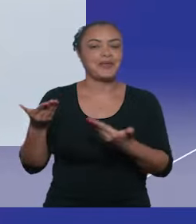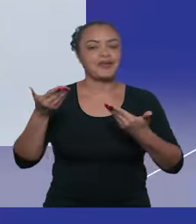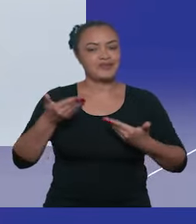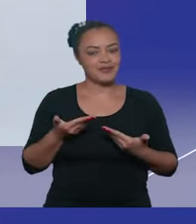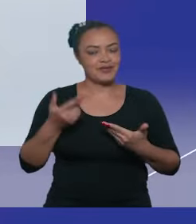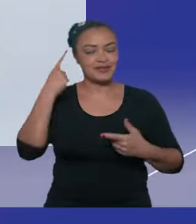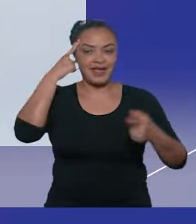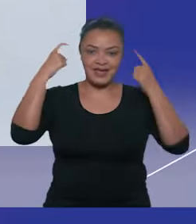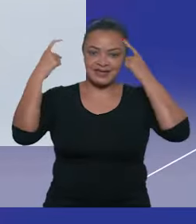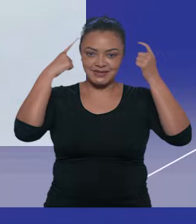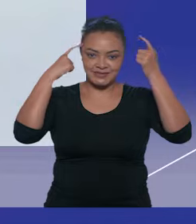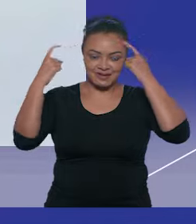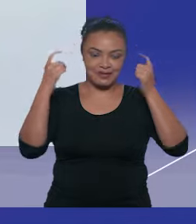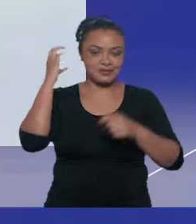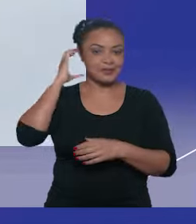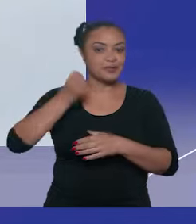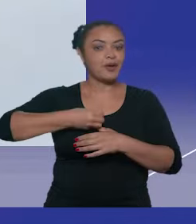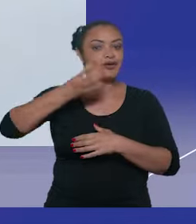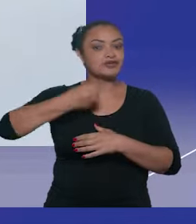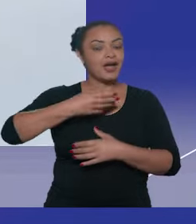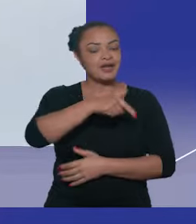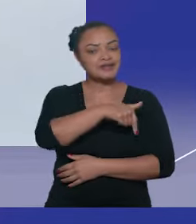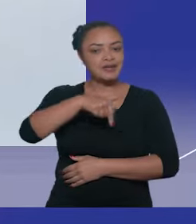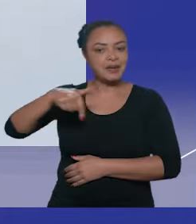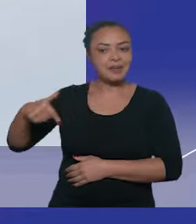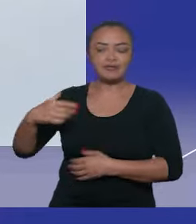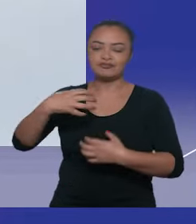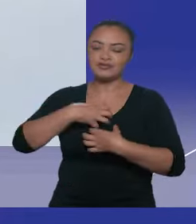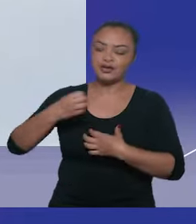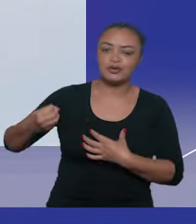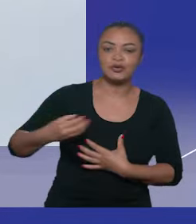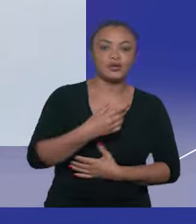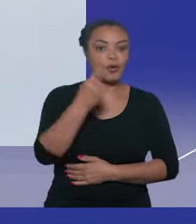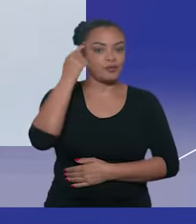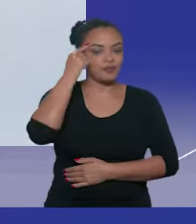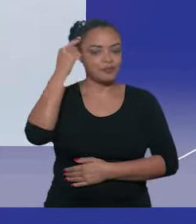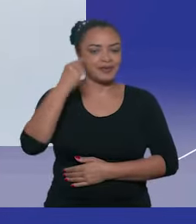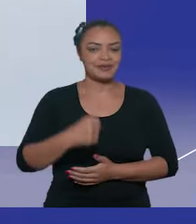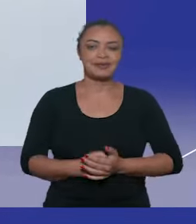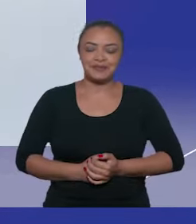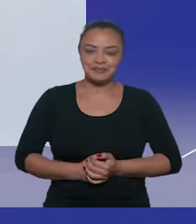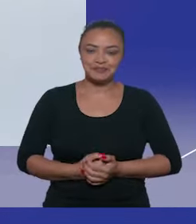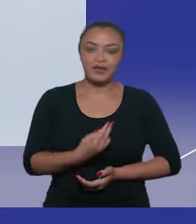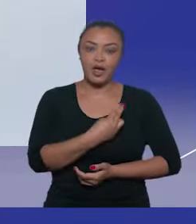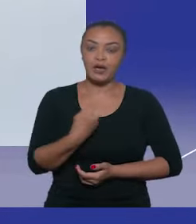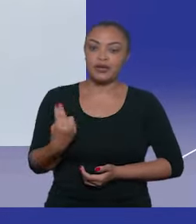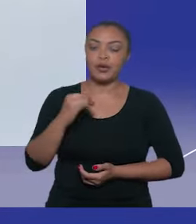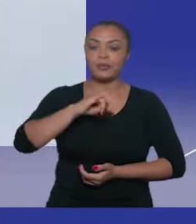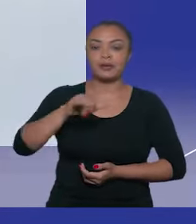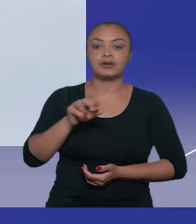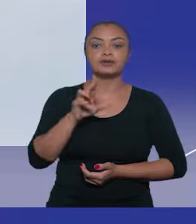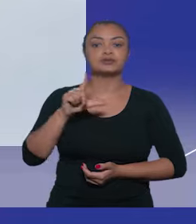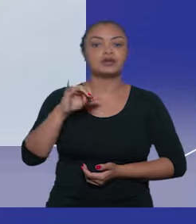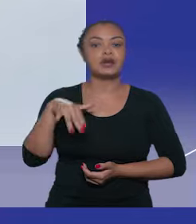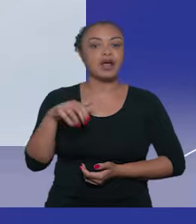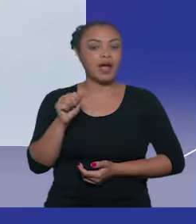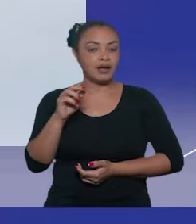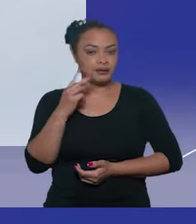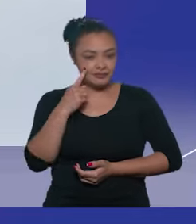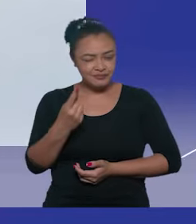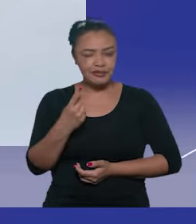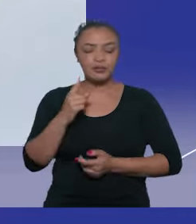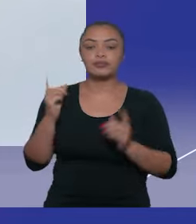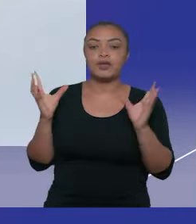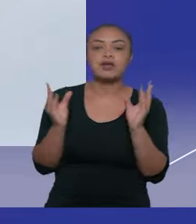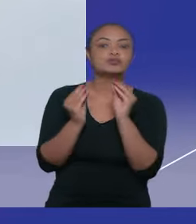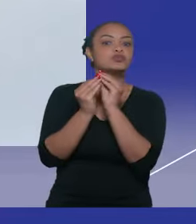bem-vindos a mais um Insights, o seu podcast semanal que provoca um novo jeito de pensar. Eu sou a Juliana Maeda e você acabou de ouvir